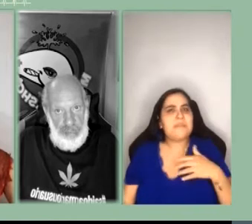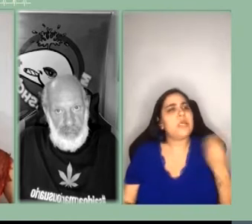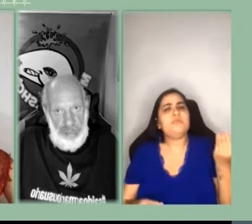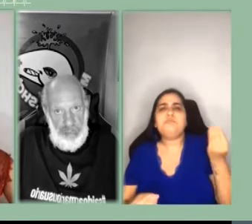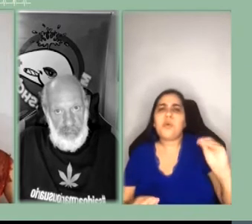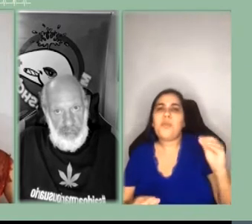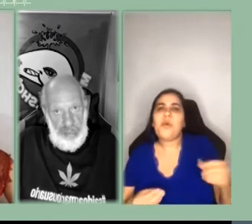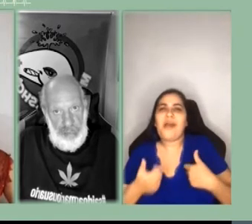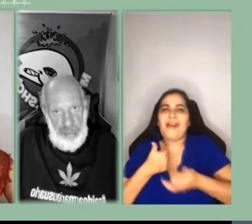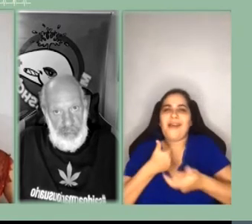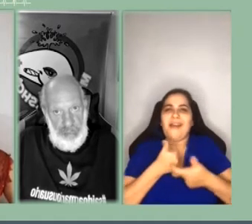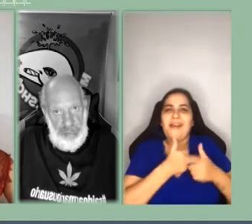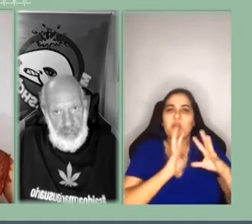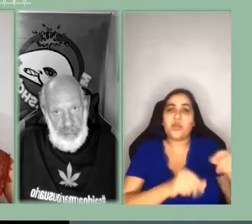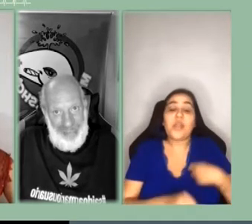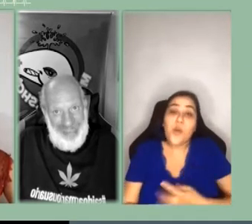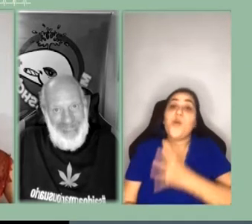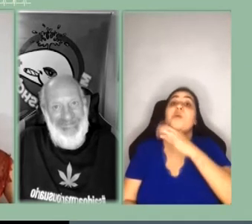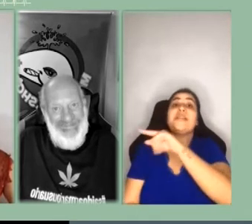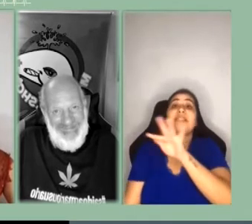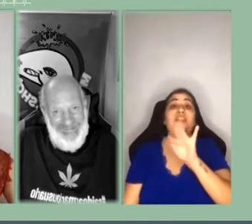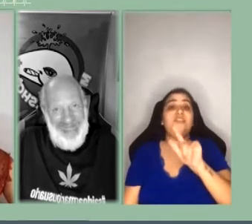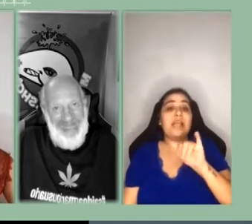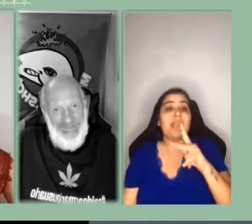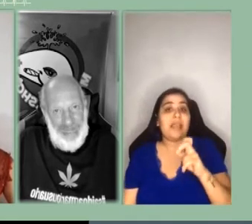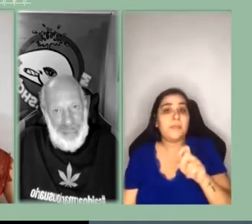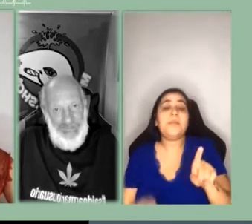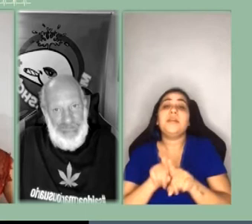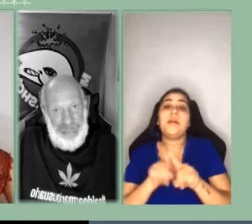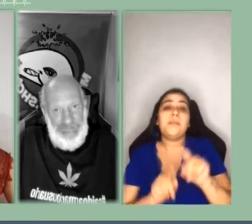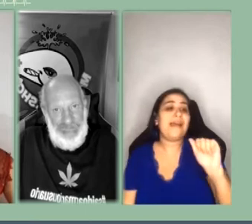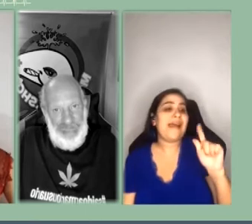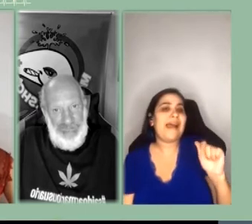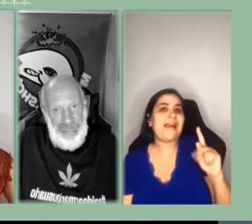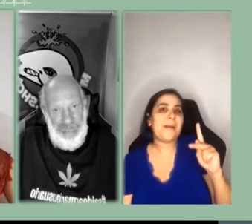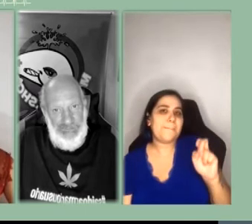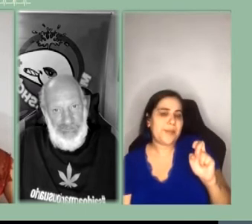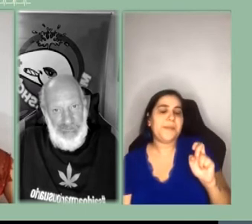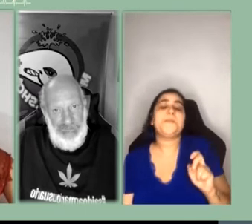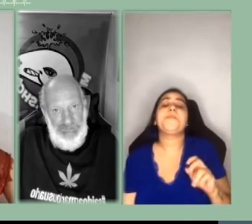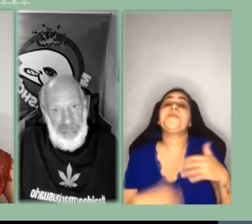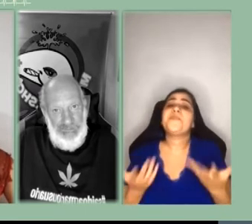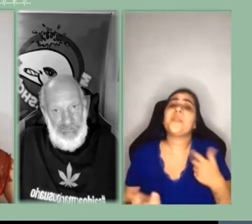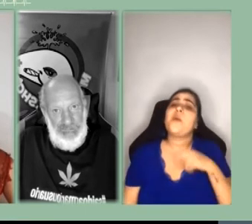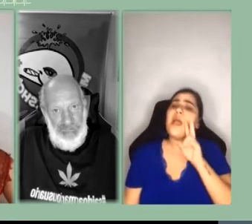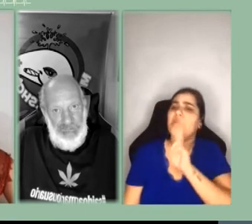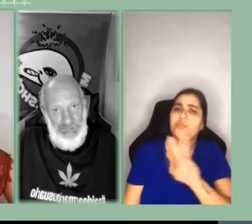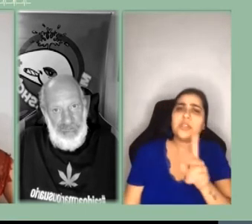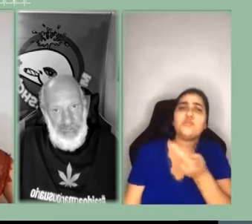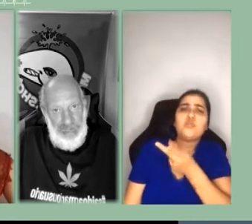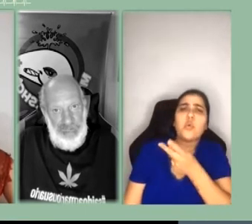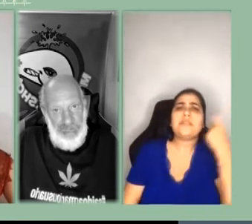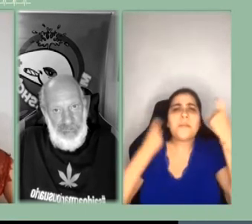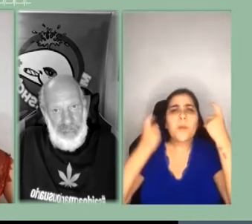adicionando, consequentemente conheci Felipe, né, e a Ágape, e aí eu comecei... E aí eu vi as preocupações deles nos